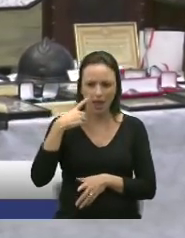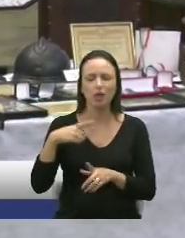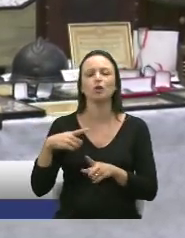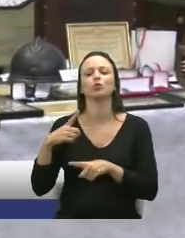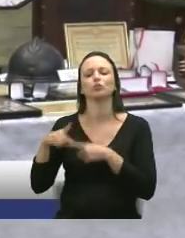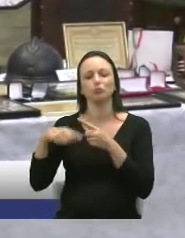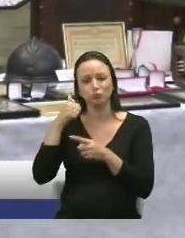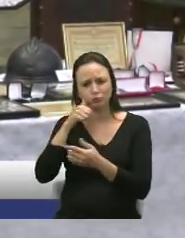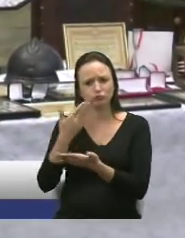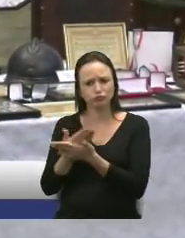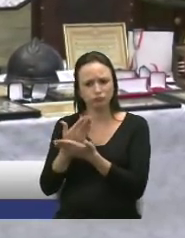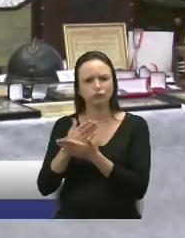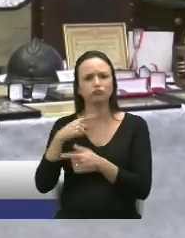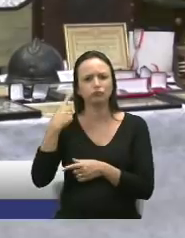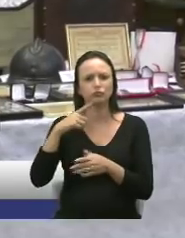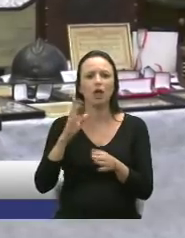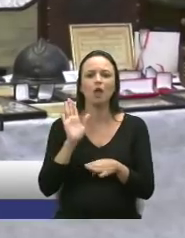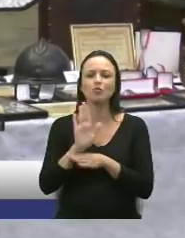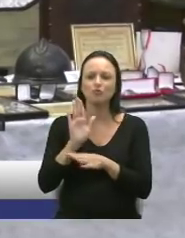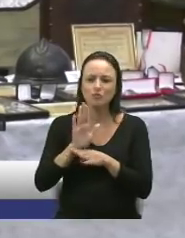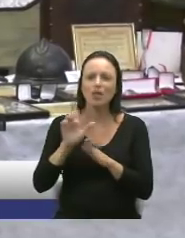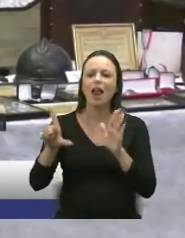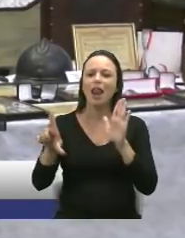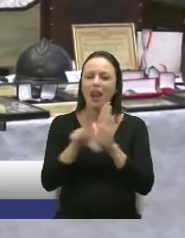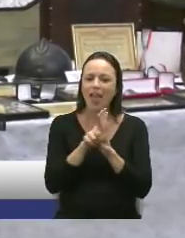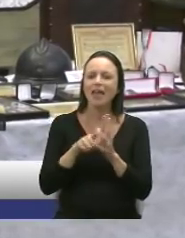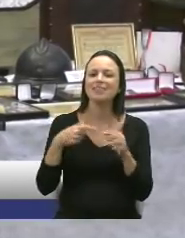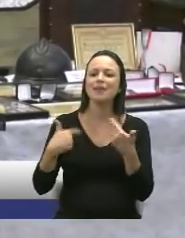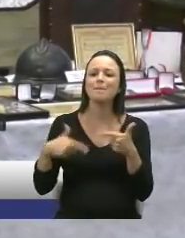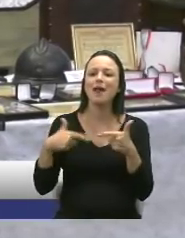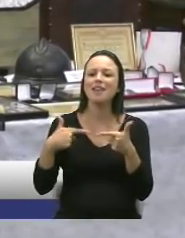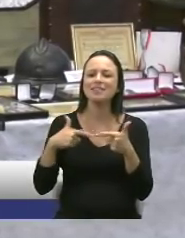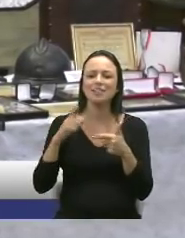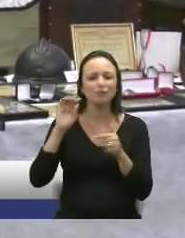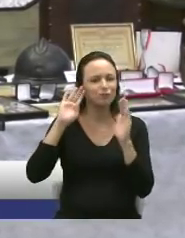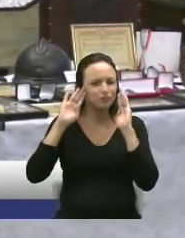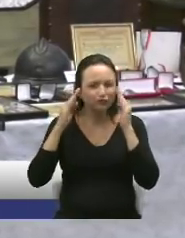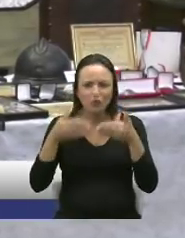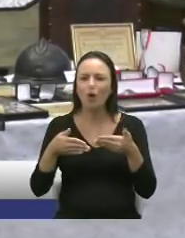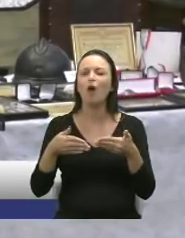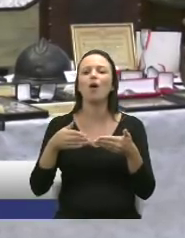causas trabalhistas pelas leis trabalhistas que o Getúlio havia lançado 10 anos depois da